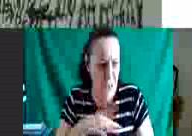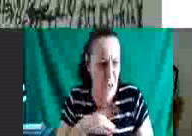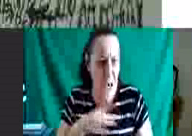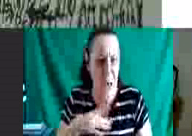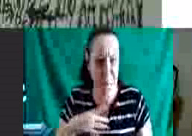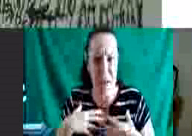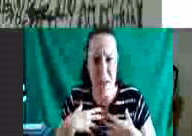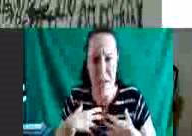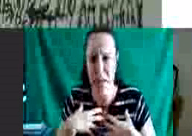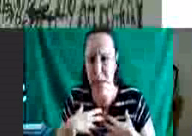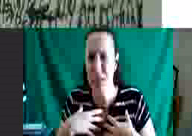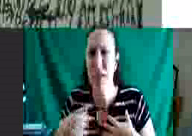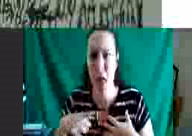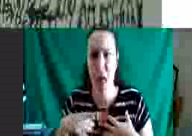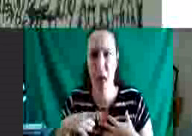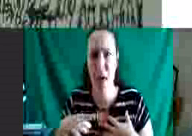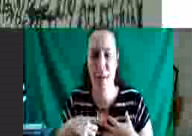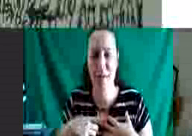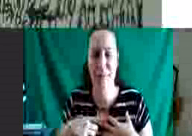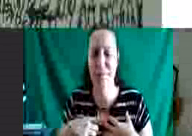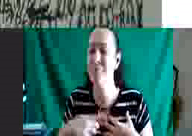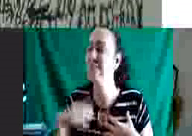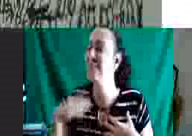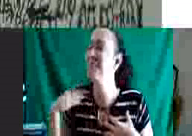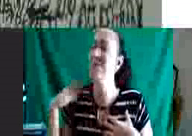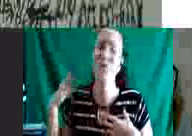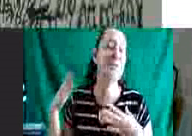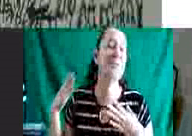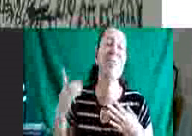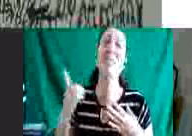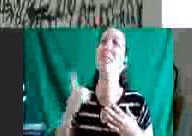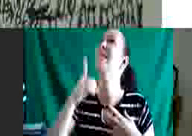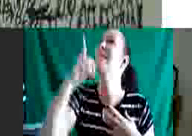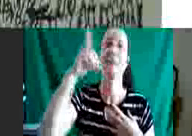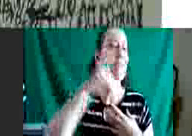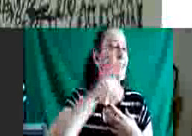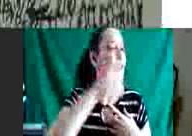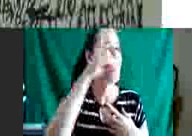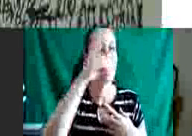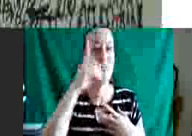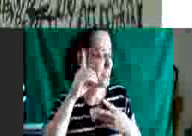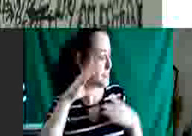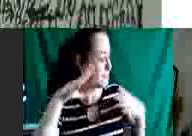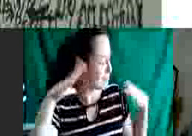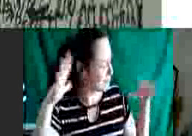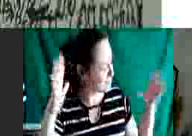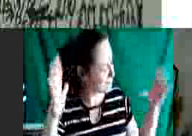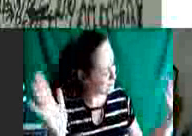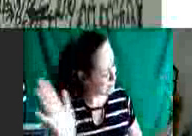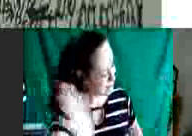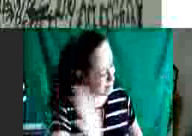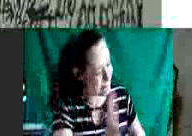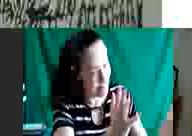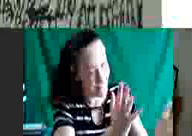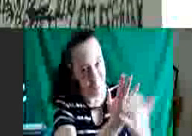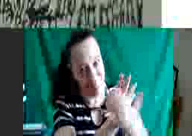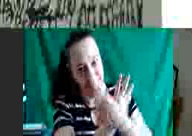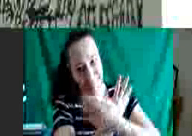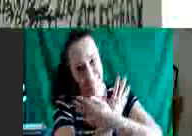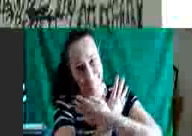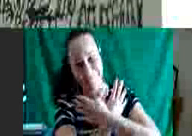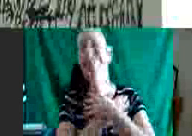Deixe-se mergulhar nos braços de Deus. Bom, acho que aqui resume tudo, né? A fé. Então, a fé é a única força que a